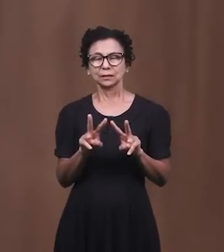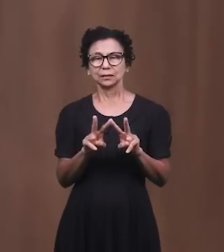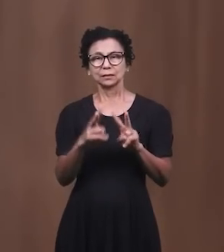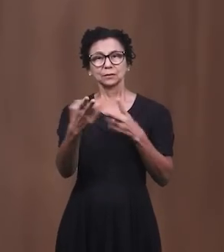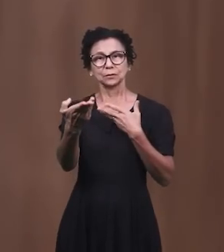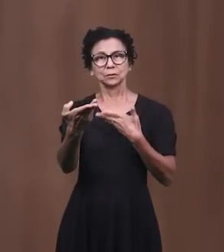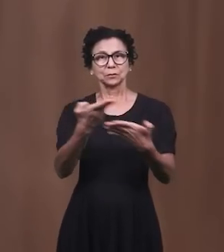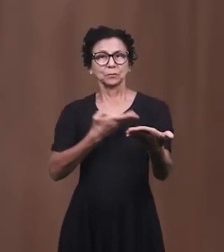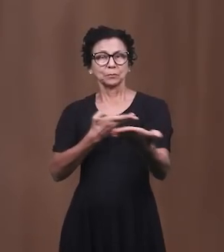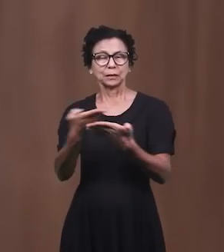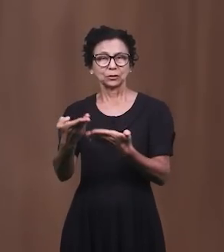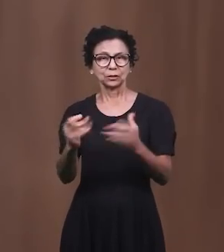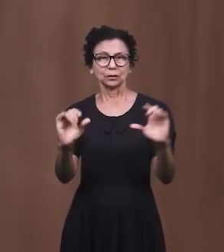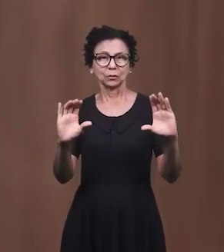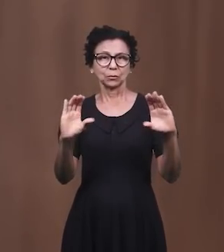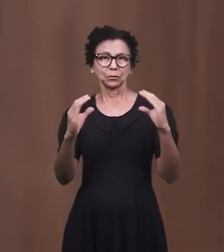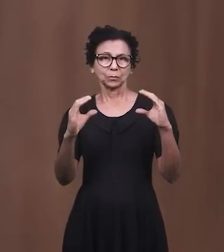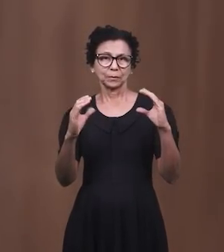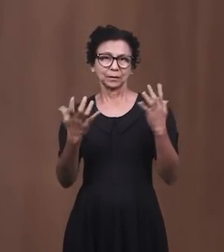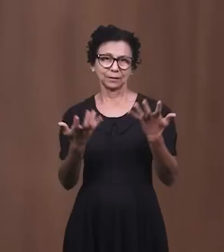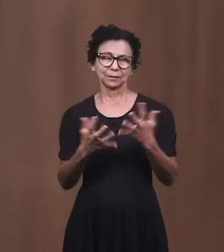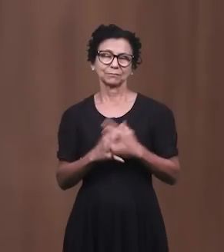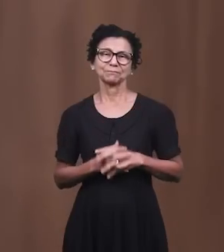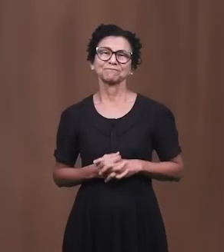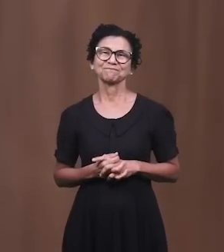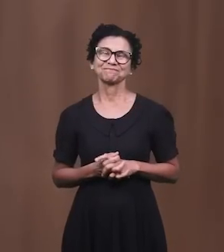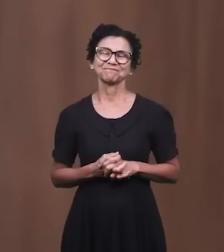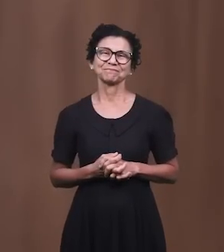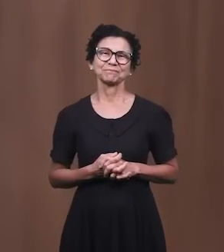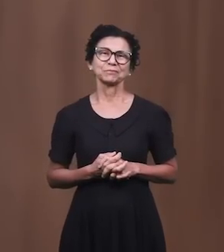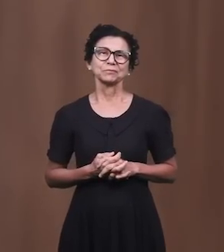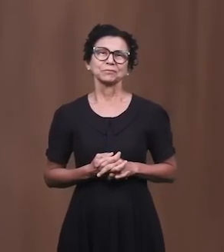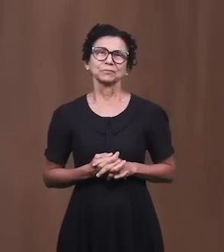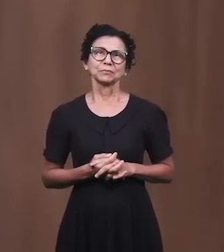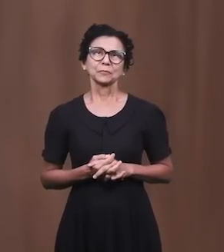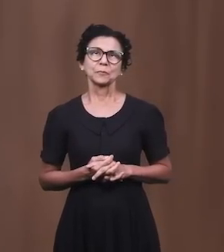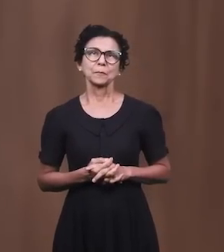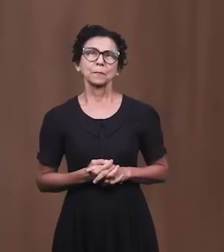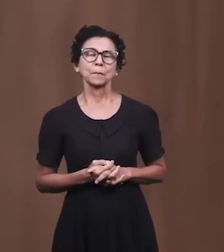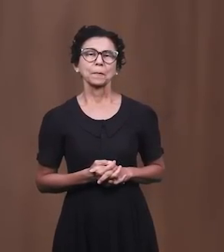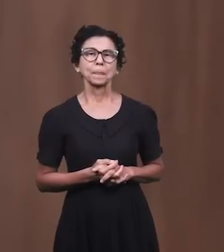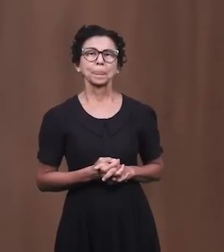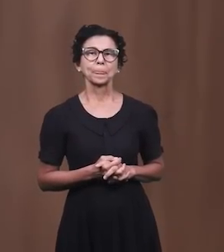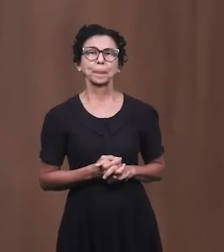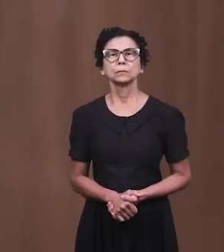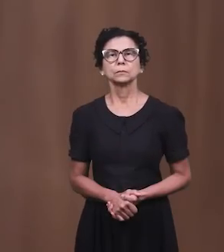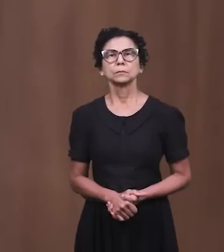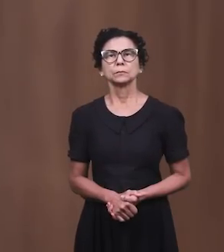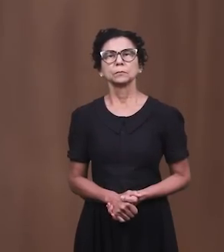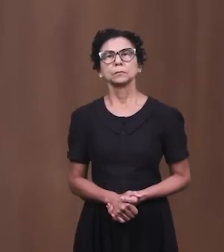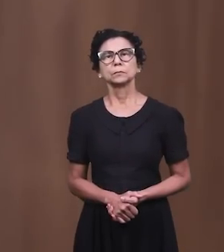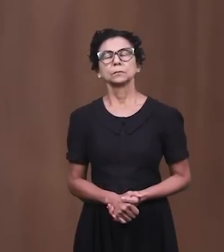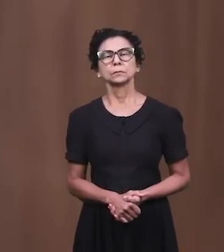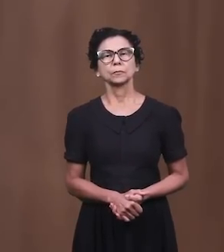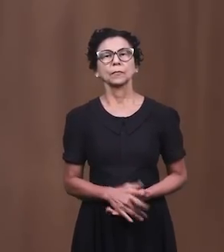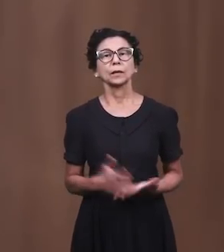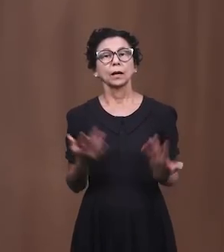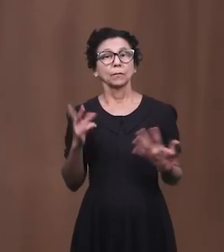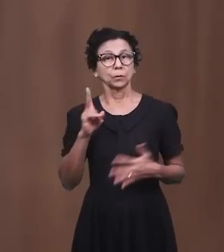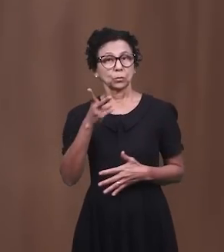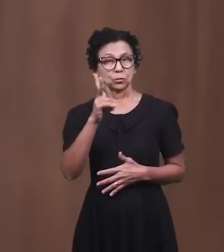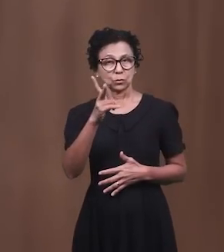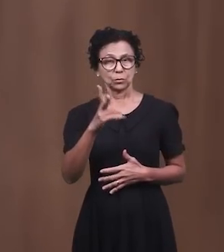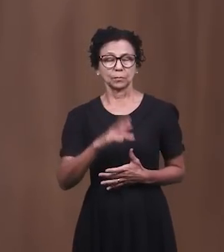compartilhar e até mesmo comentar a respeito do que foi tratado naqueles episódios. Voltando